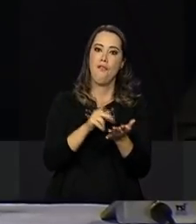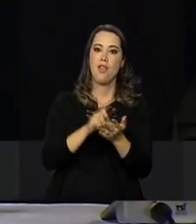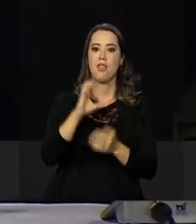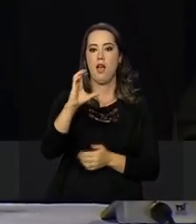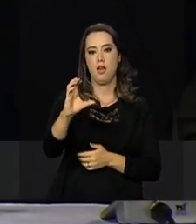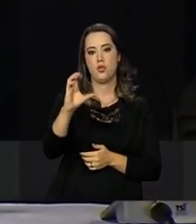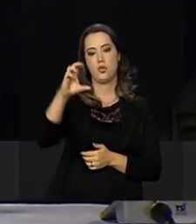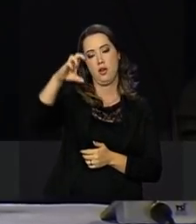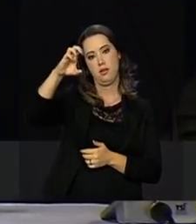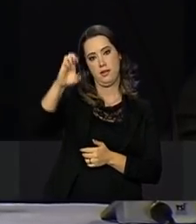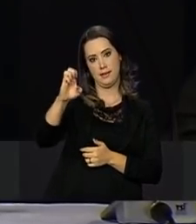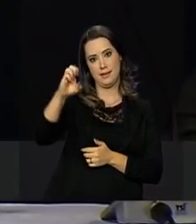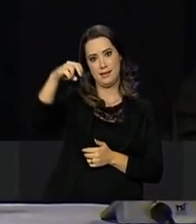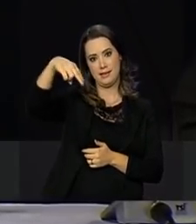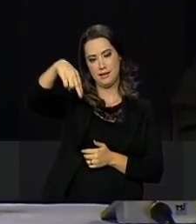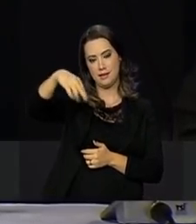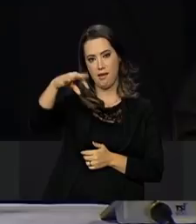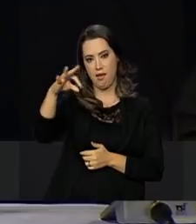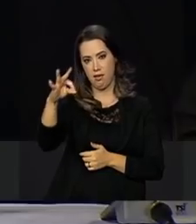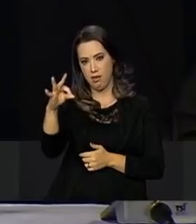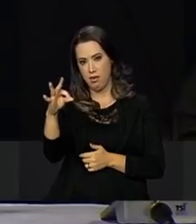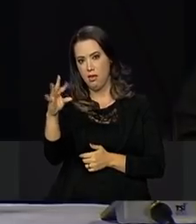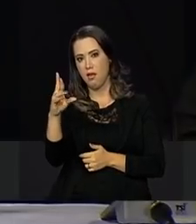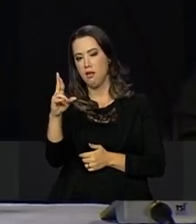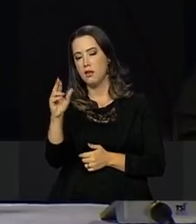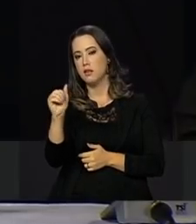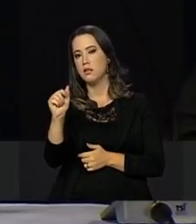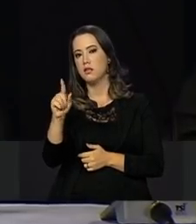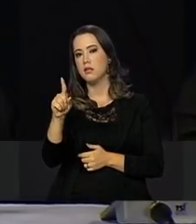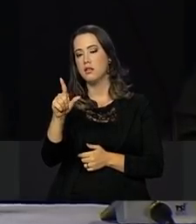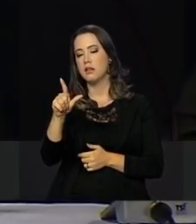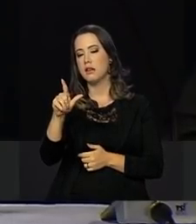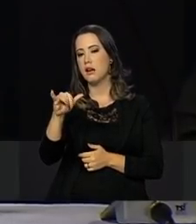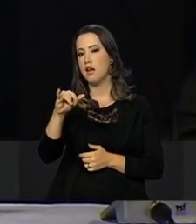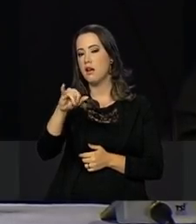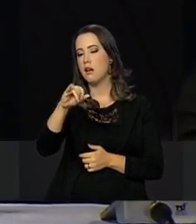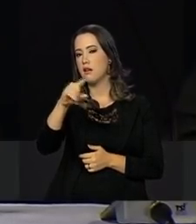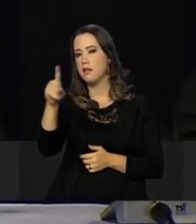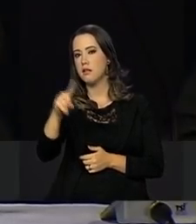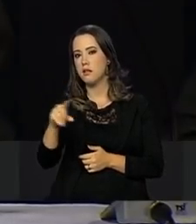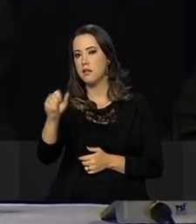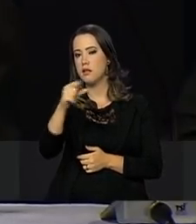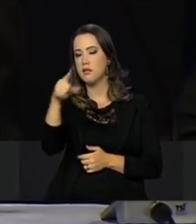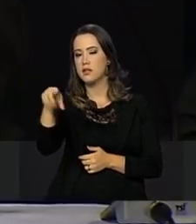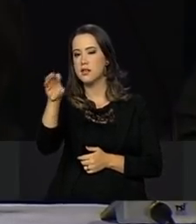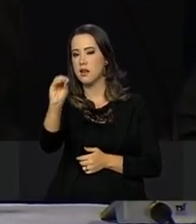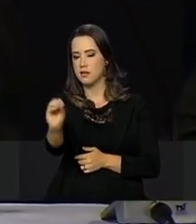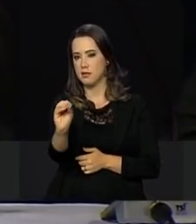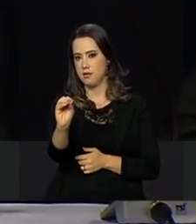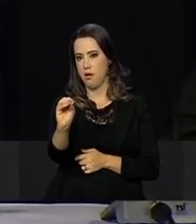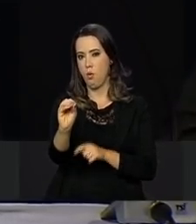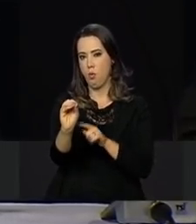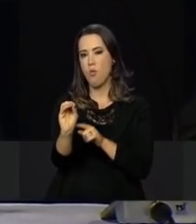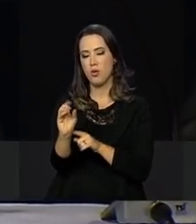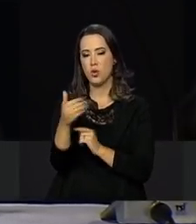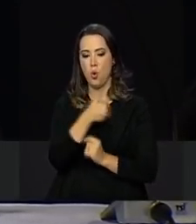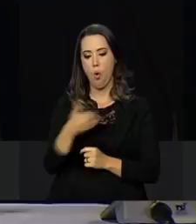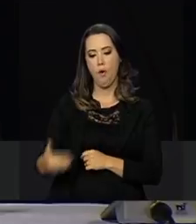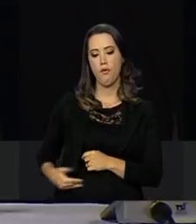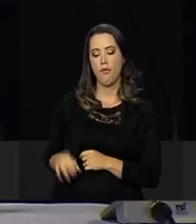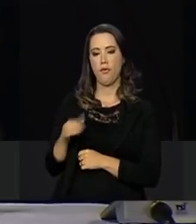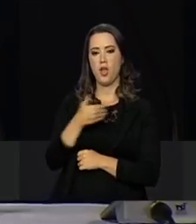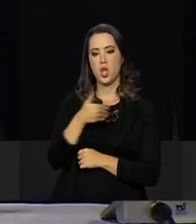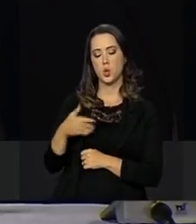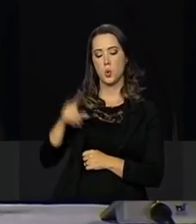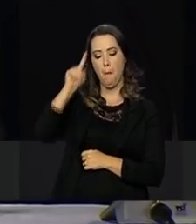jamais se conseguiu uma verdadeira federação. Porque, diferentemente dos Estados Unidos, onde nós tínhamos uma confederação